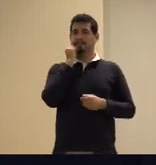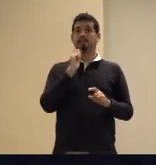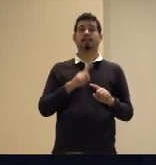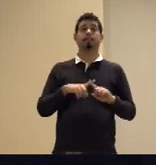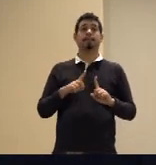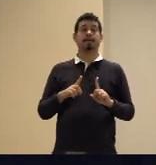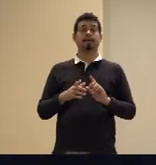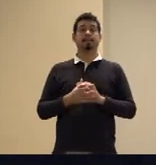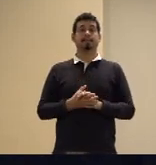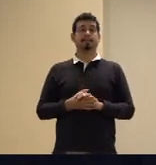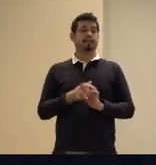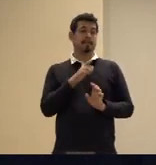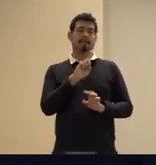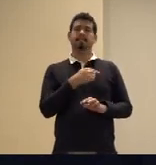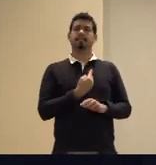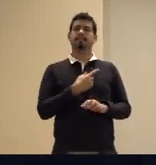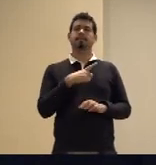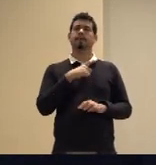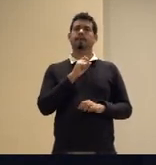Desses, nós tínhamos